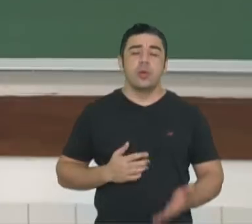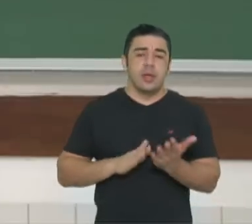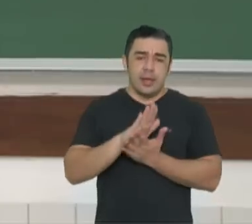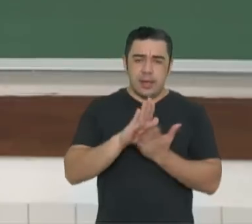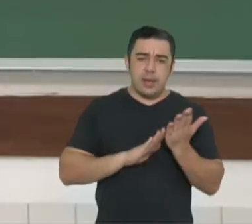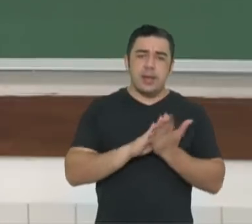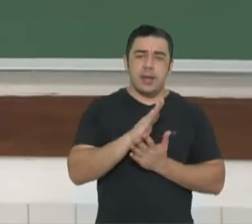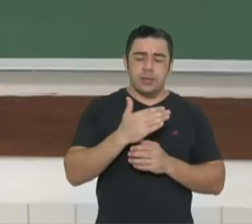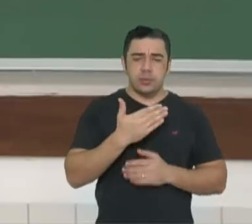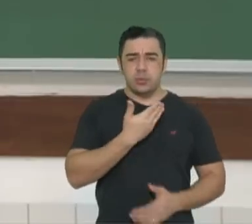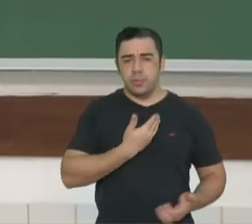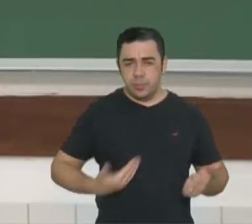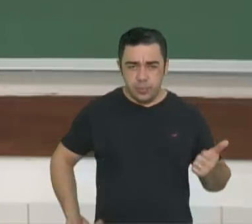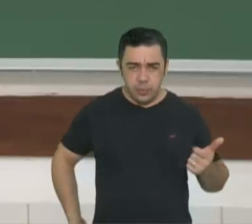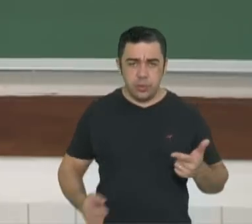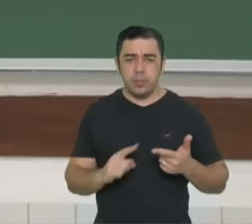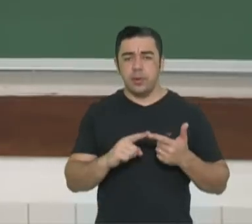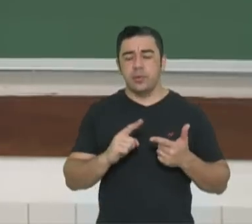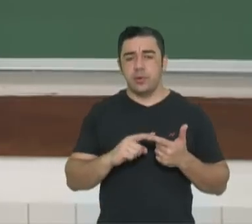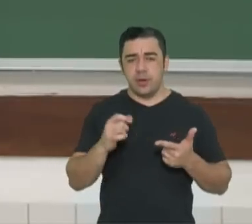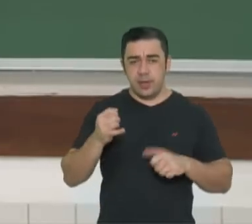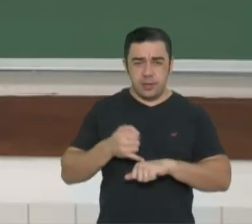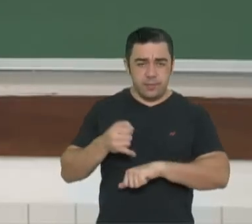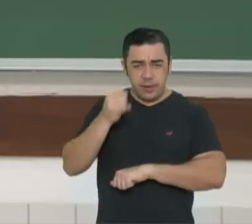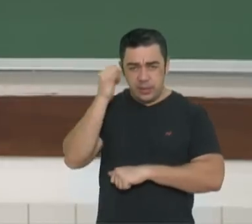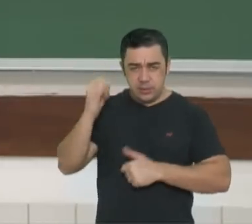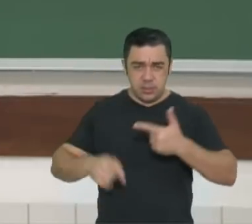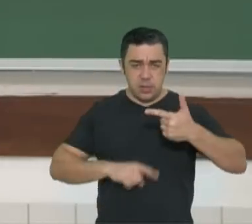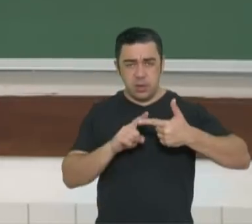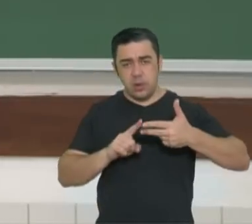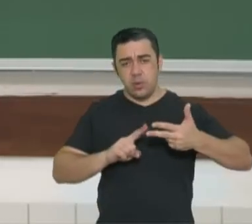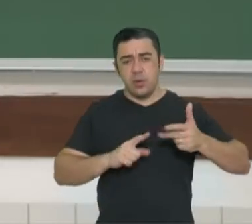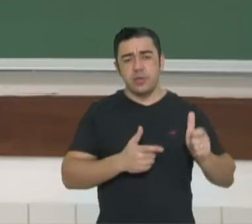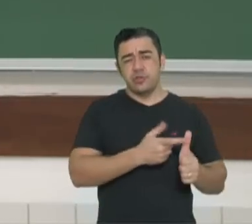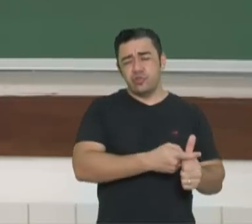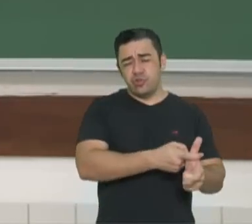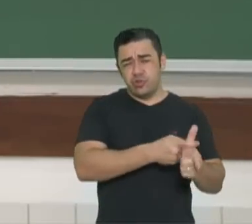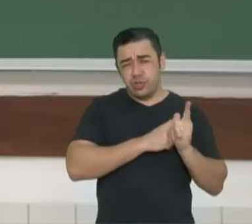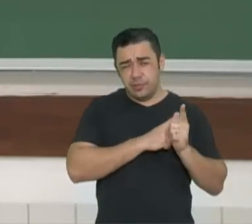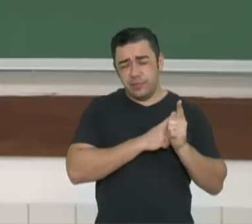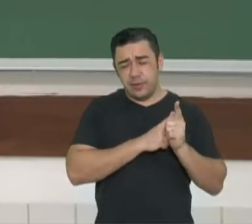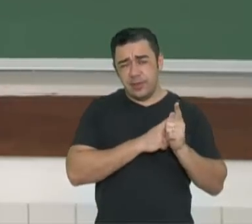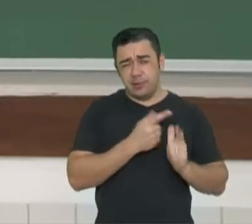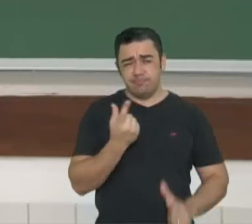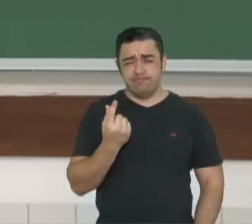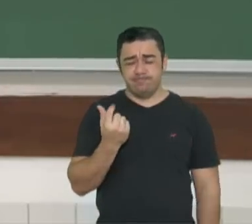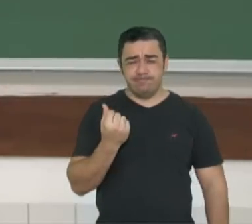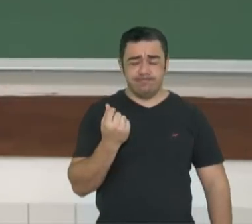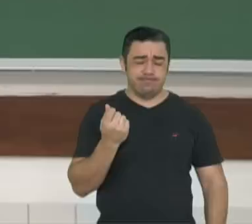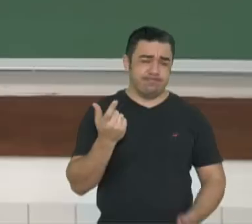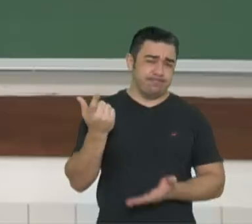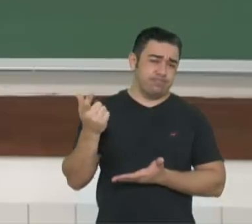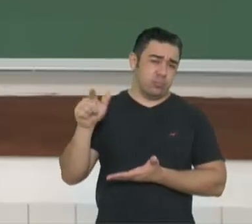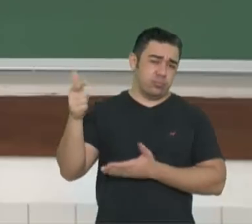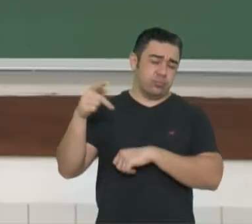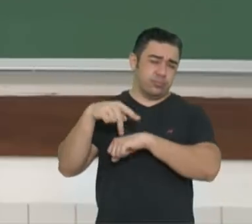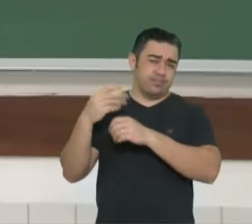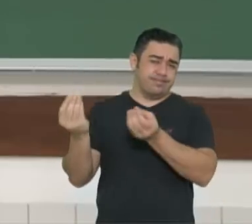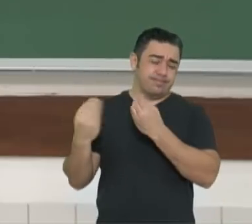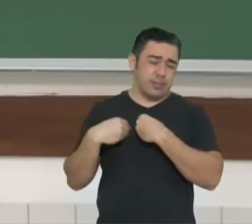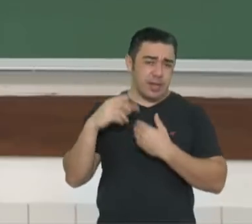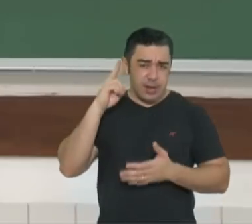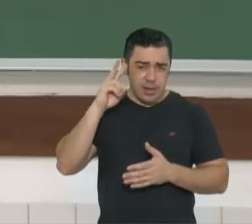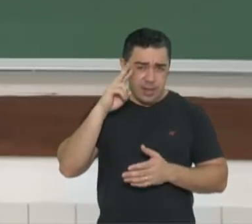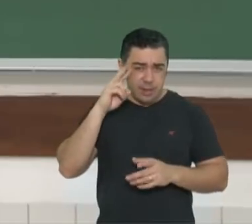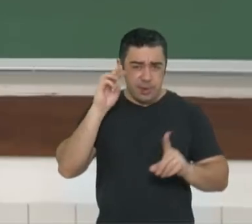inflação e dívida externa. Altos gastos públicos, lembra? Obras de infraestrutura, o plano de metas